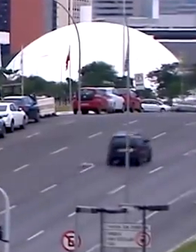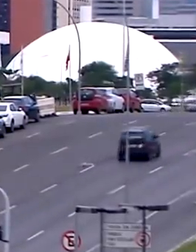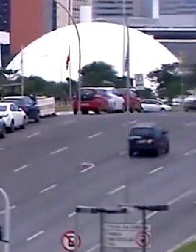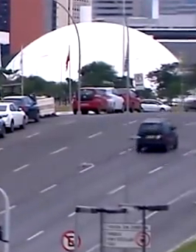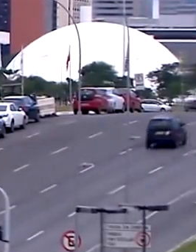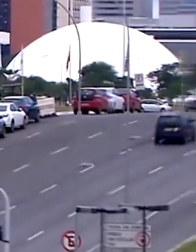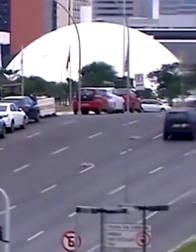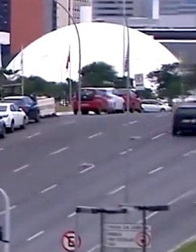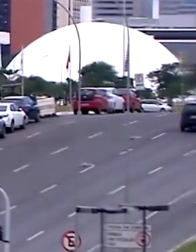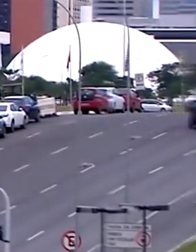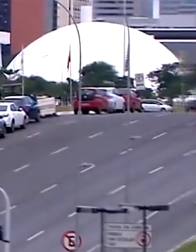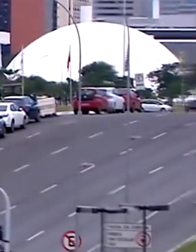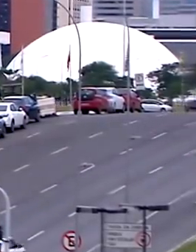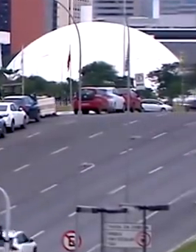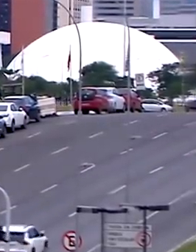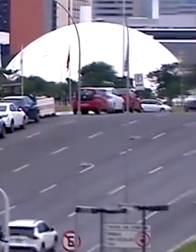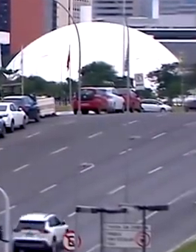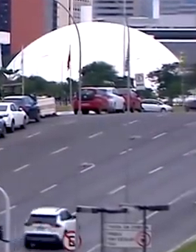Legenda